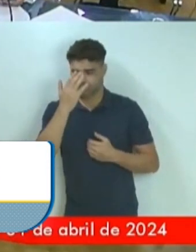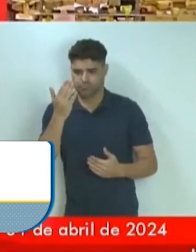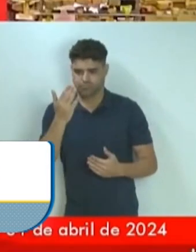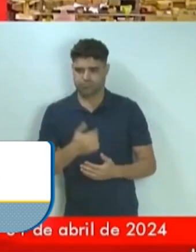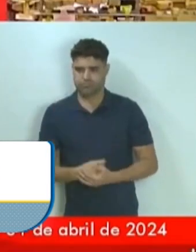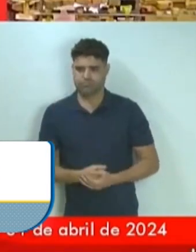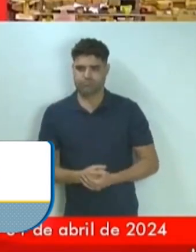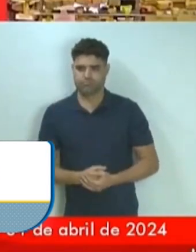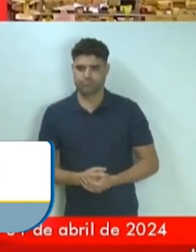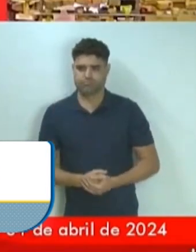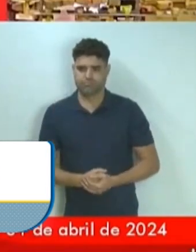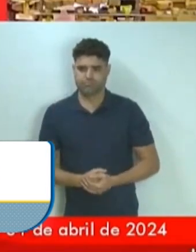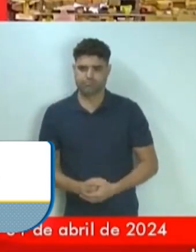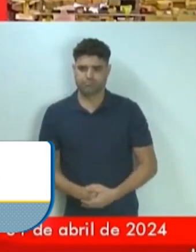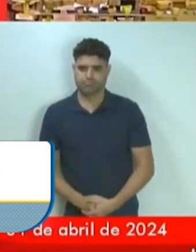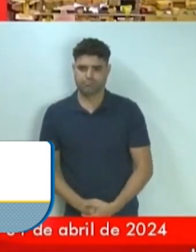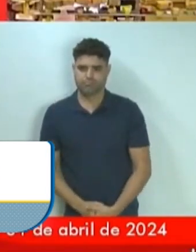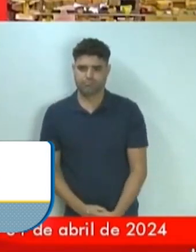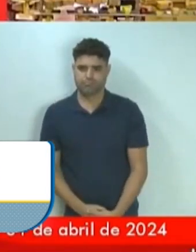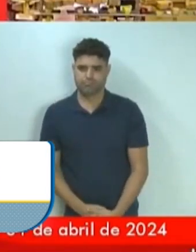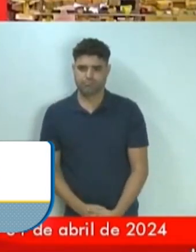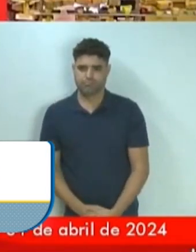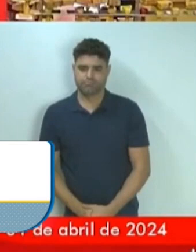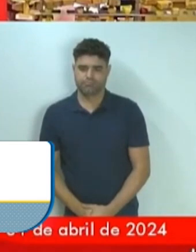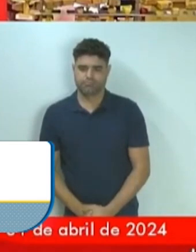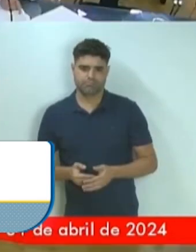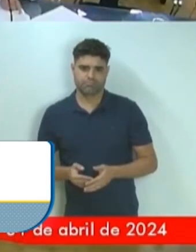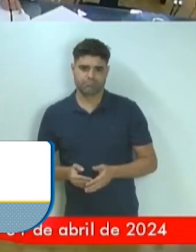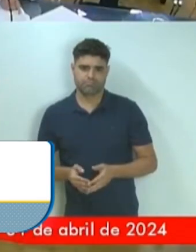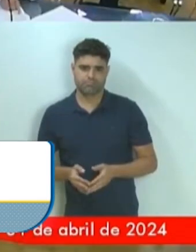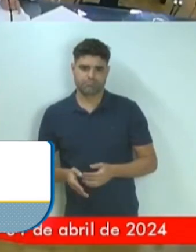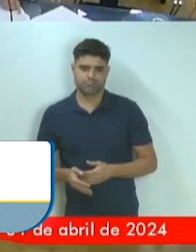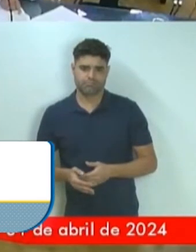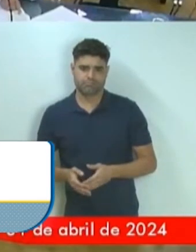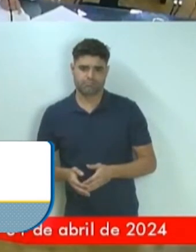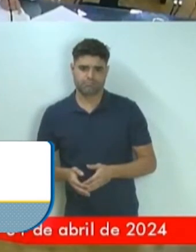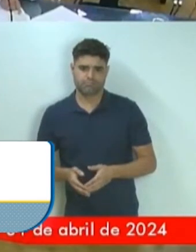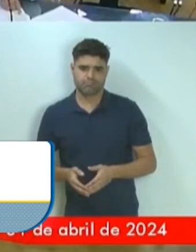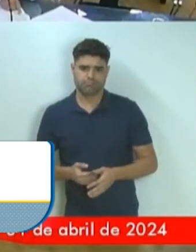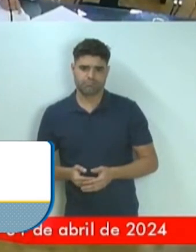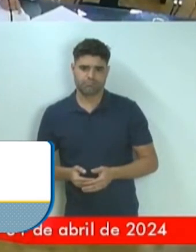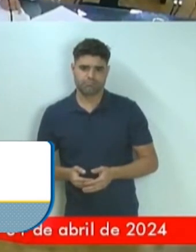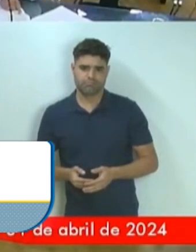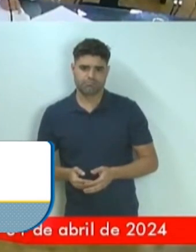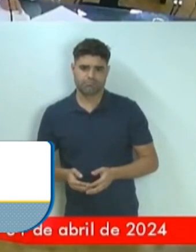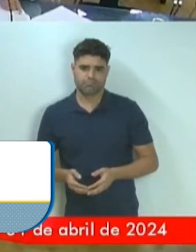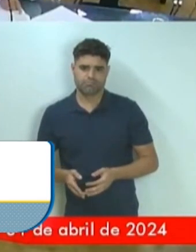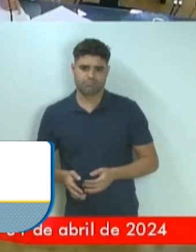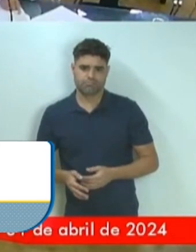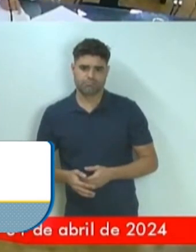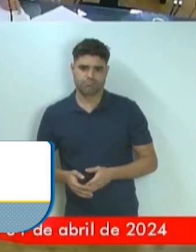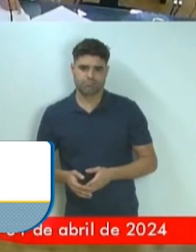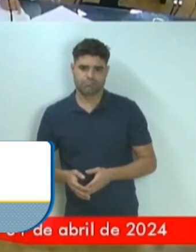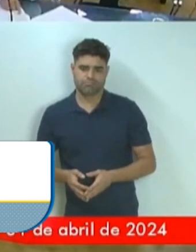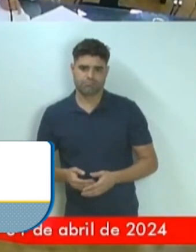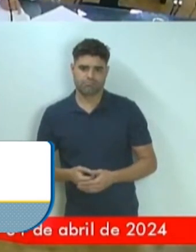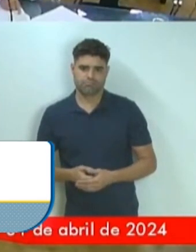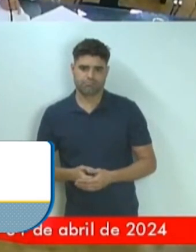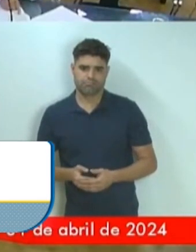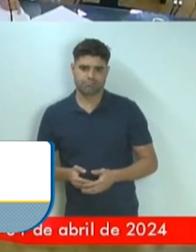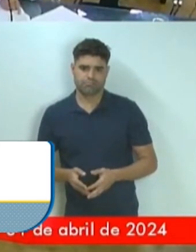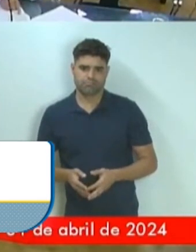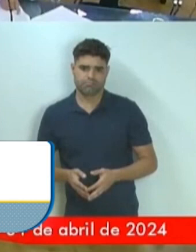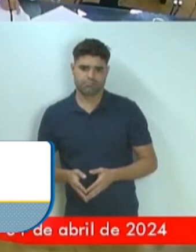membro da comissão processante. Agora, essa comissão tem até 5 dias para notificar o prefeito de que foi recebida uma denúncia